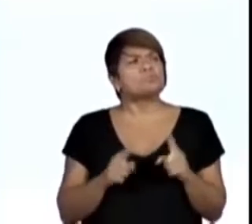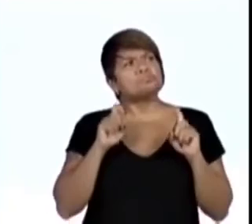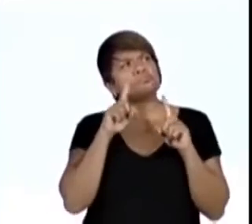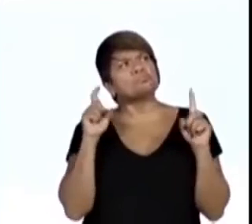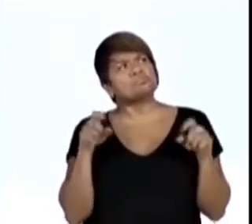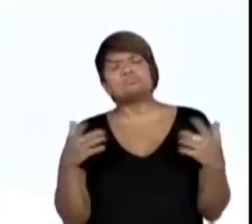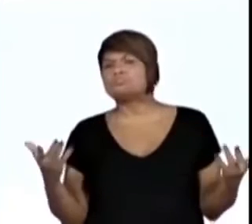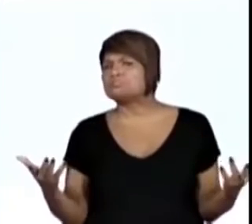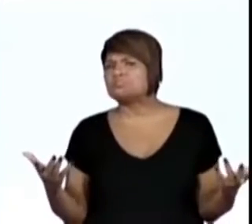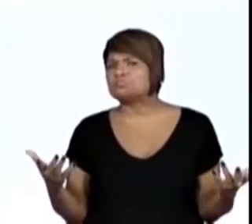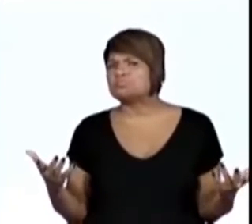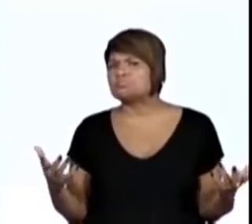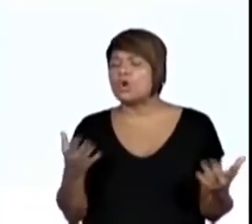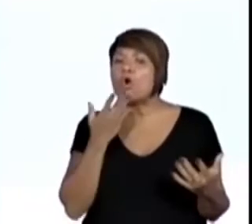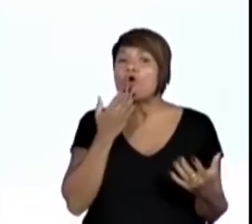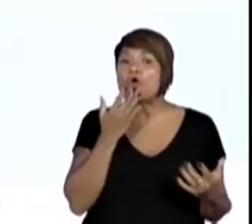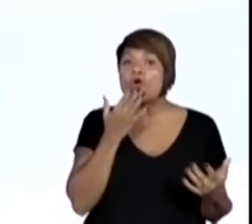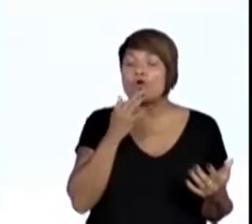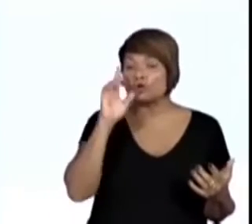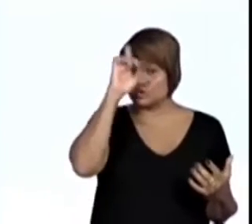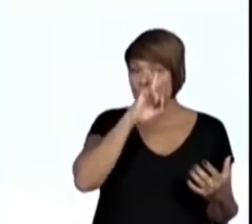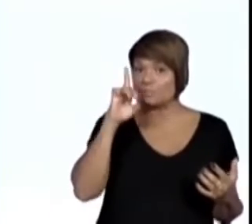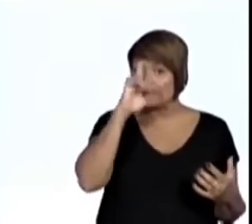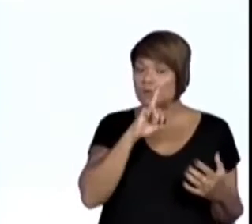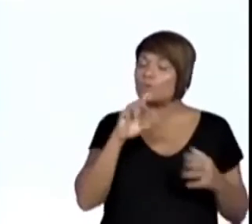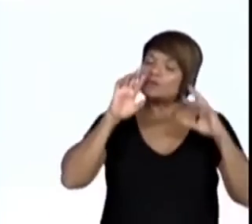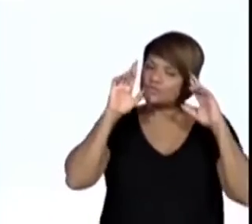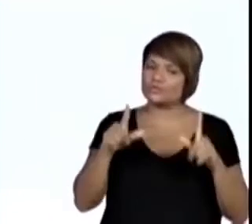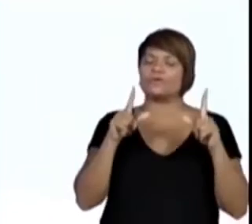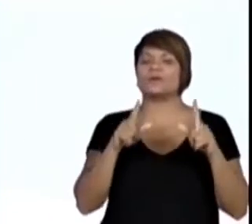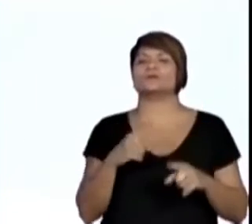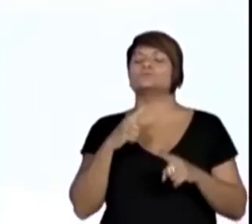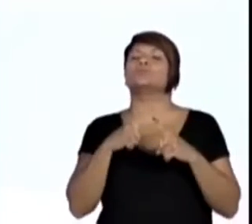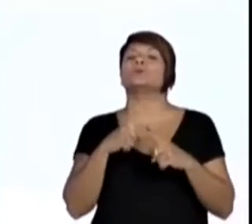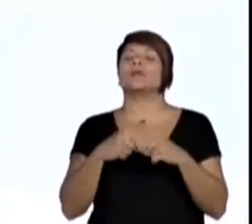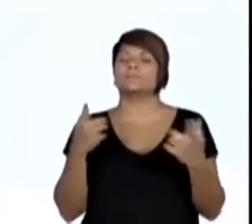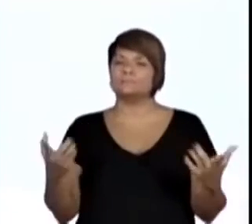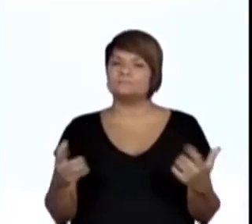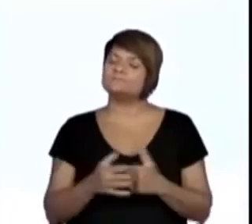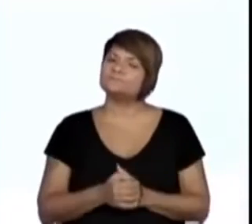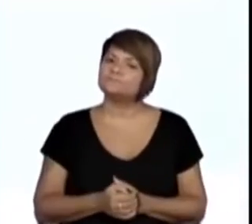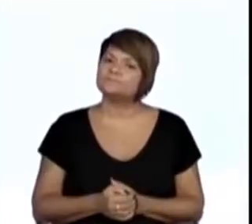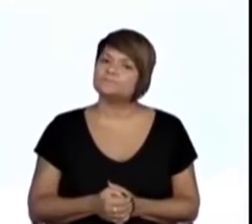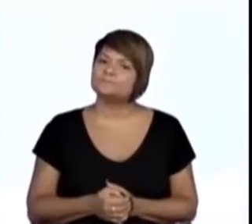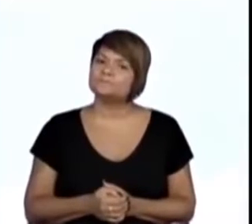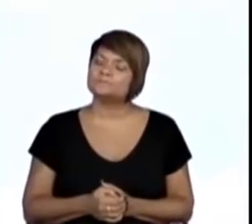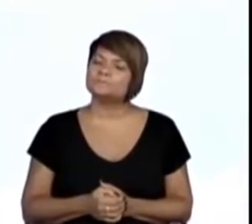será que a cor do domingo é diferente nos calendários?